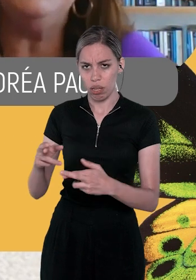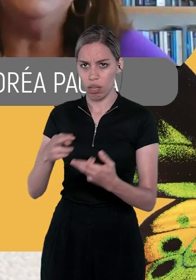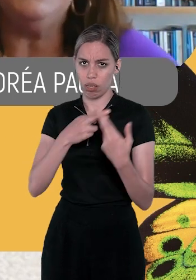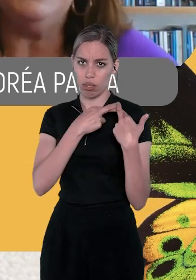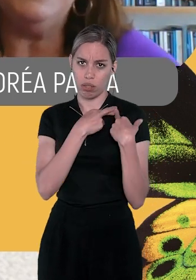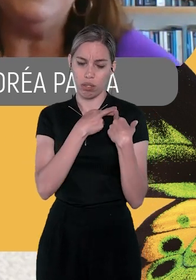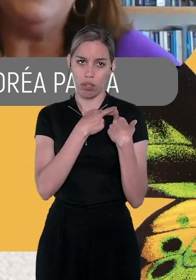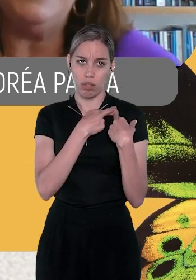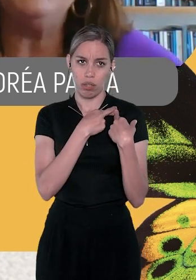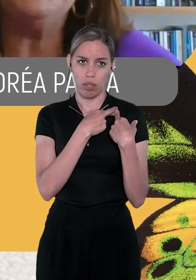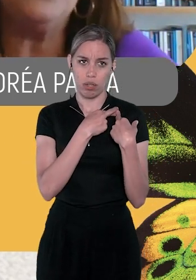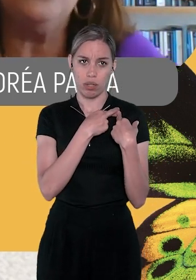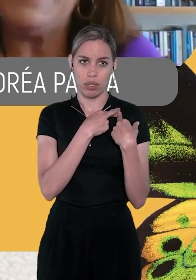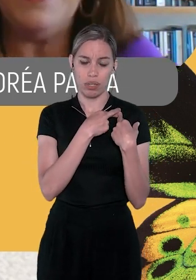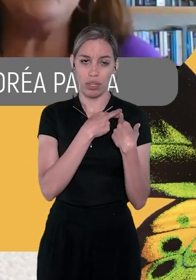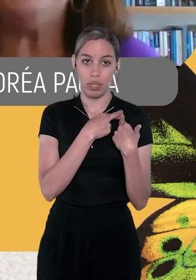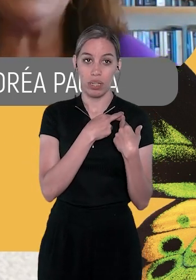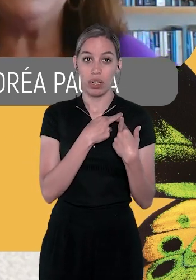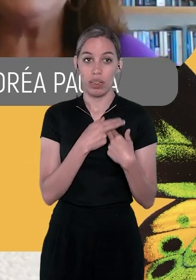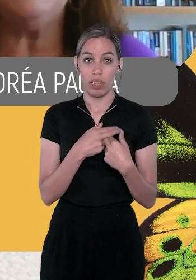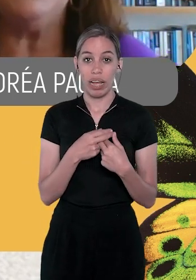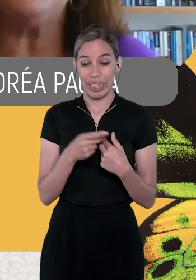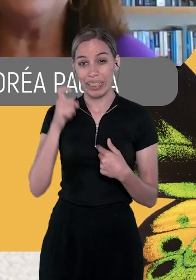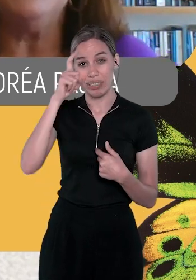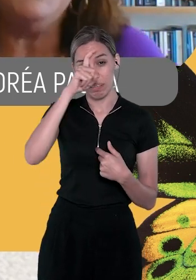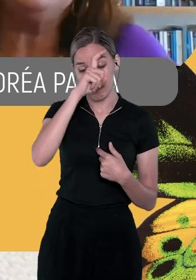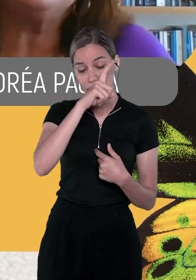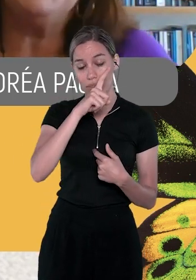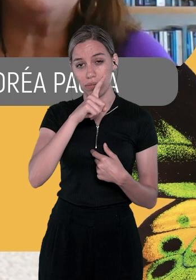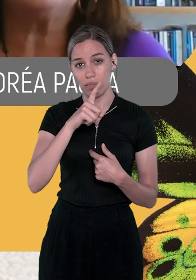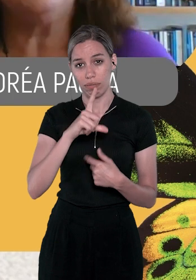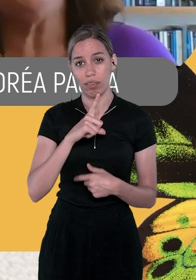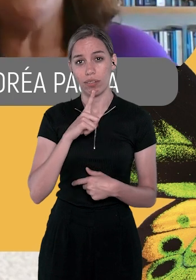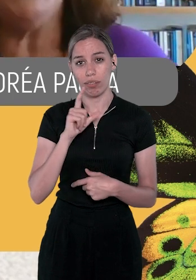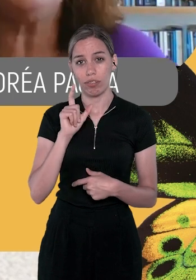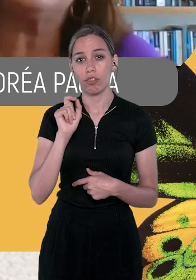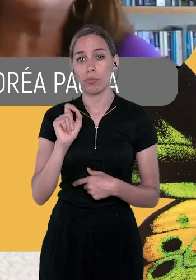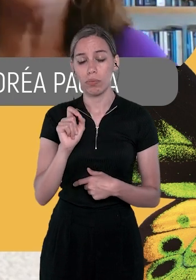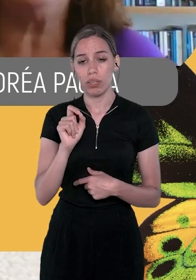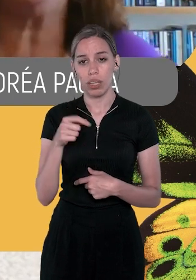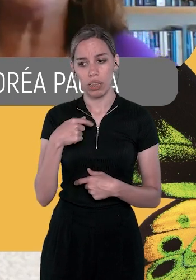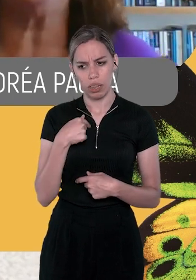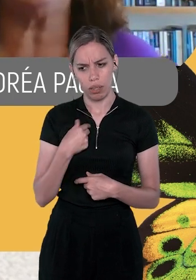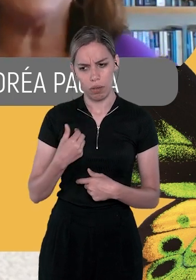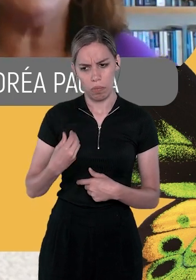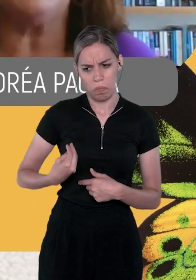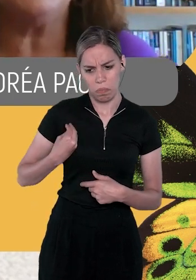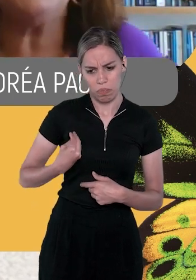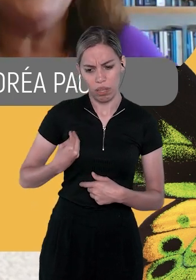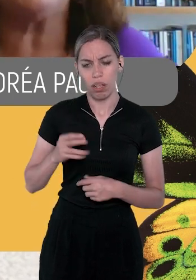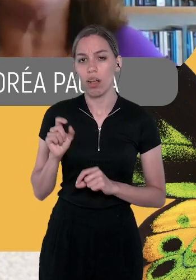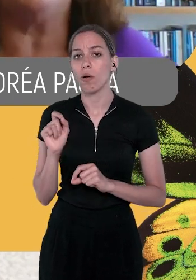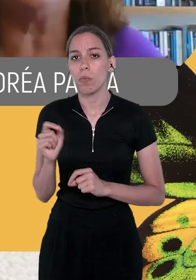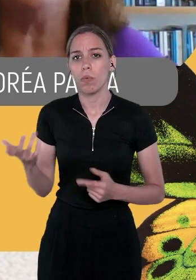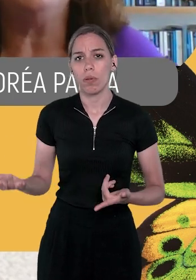amplia a dificuldade de pertencimento. Eles são responsáveis porque eles não são os jovens dos anos 60. Isso